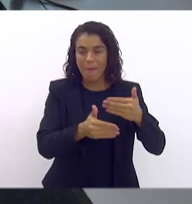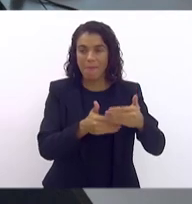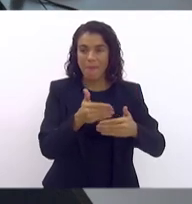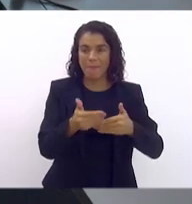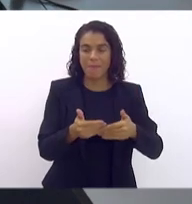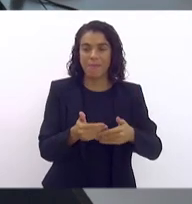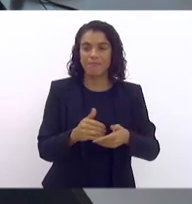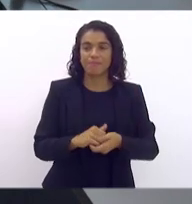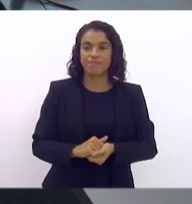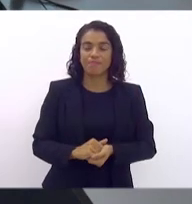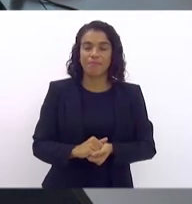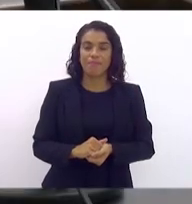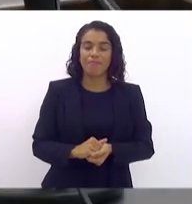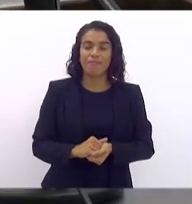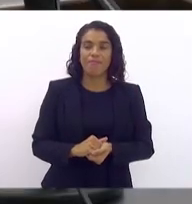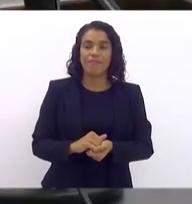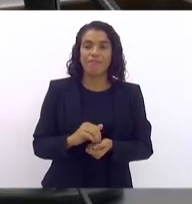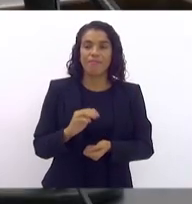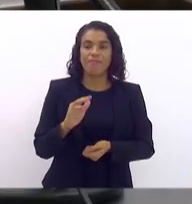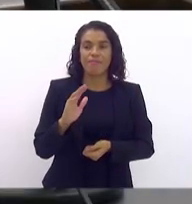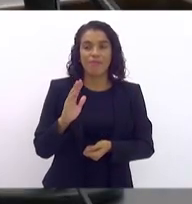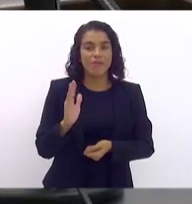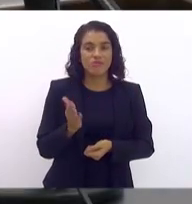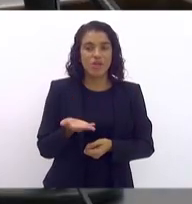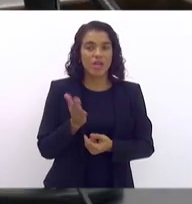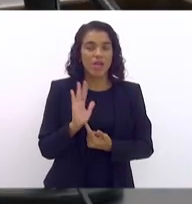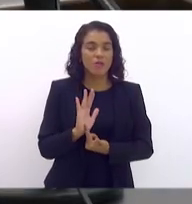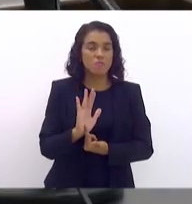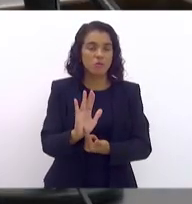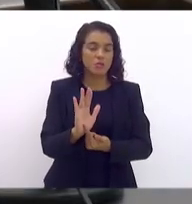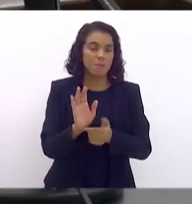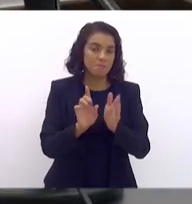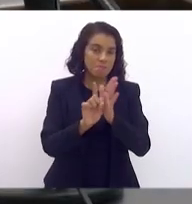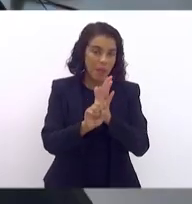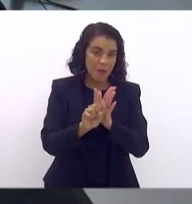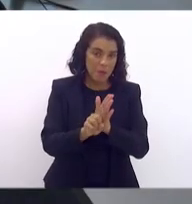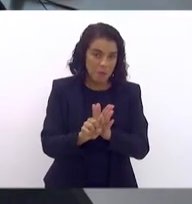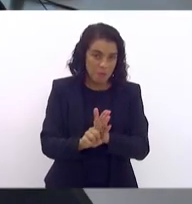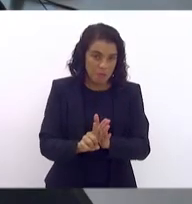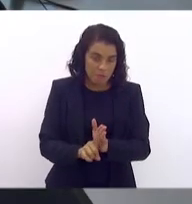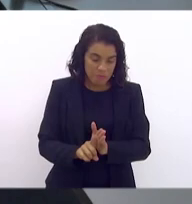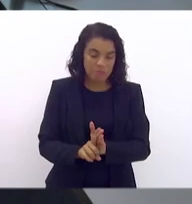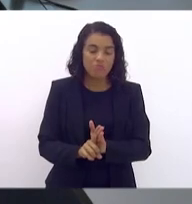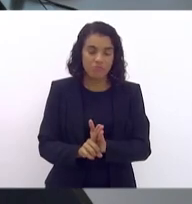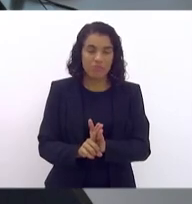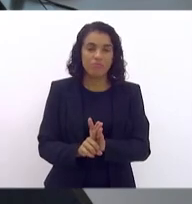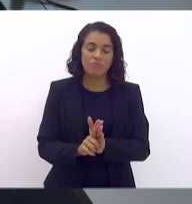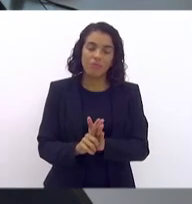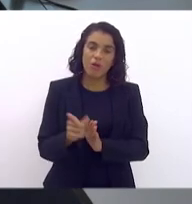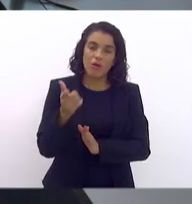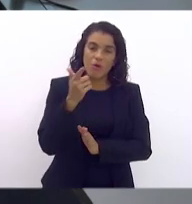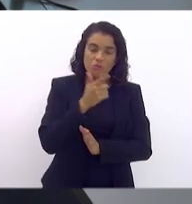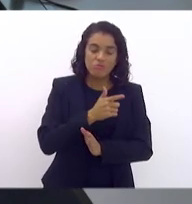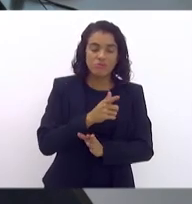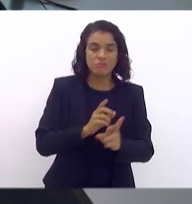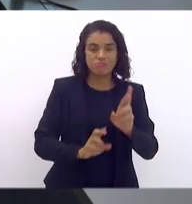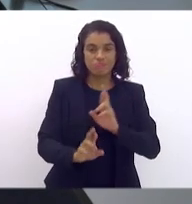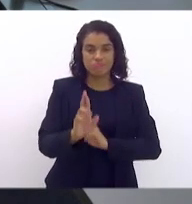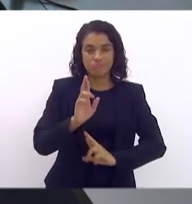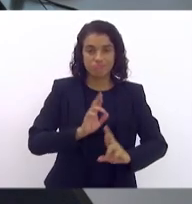então a gente já quer apresentar uma série de perguntas para que o Senhor possa nos revelar